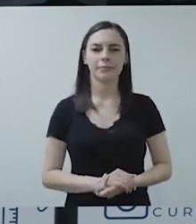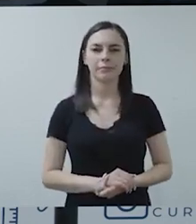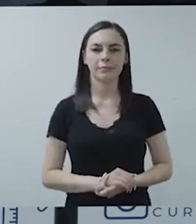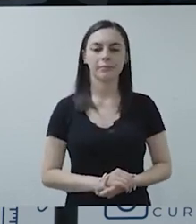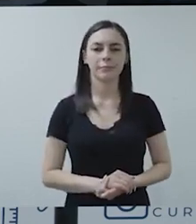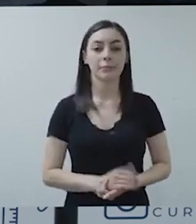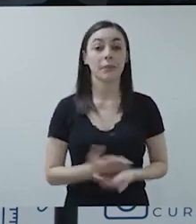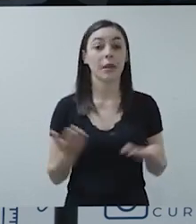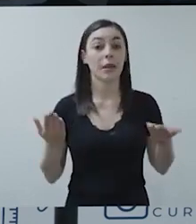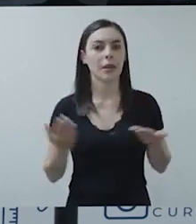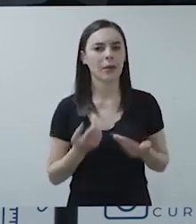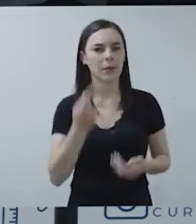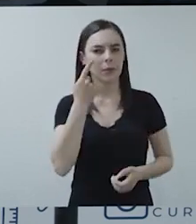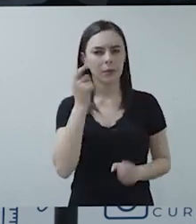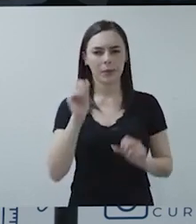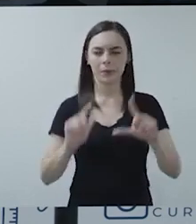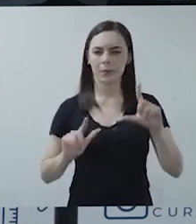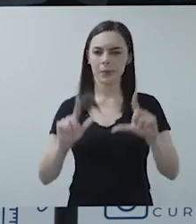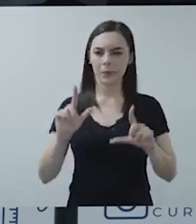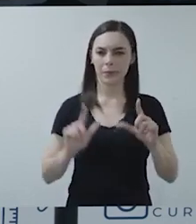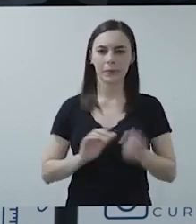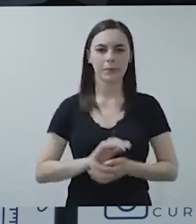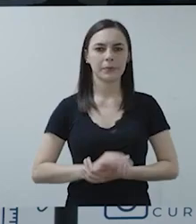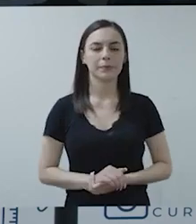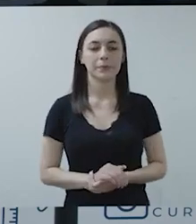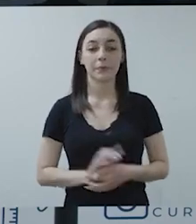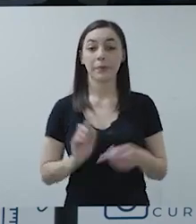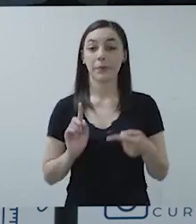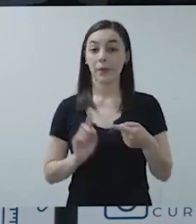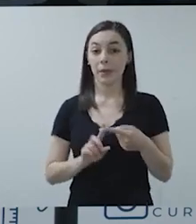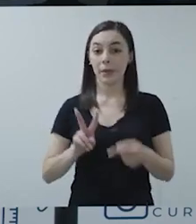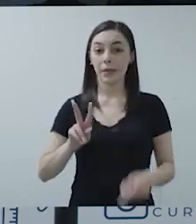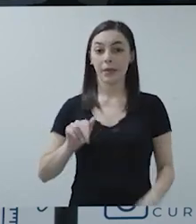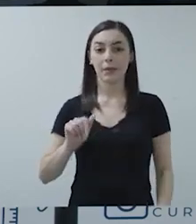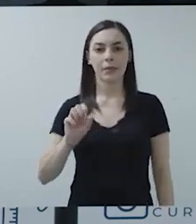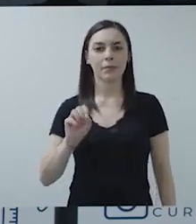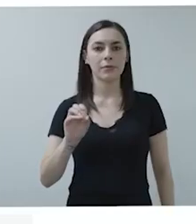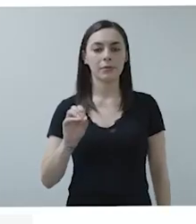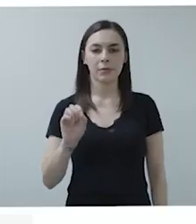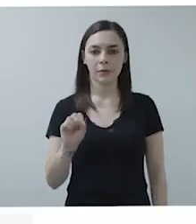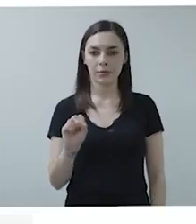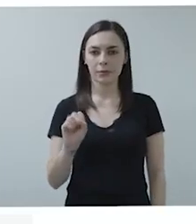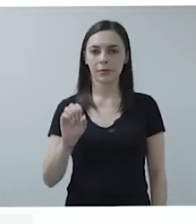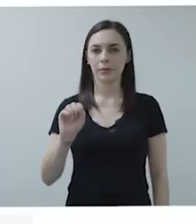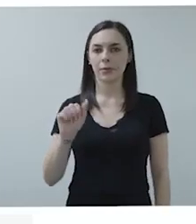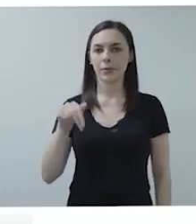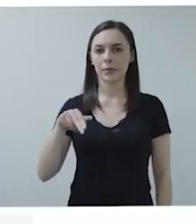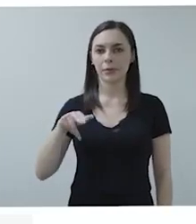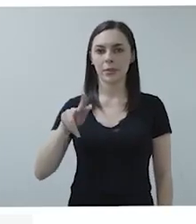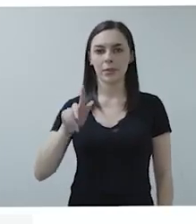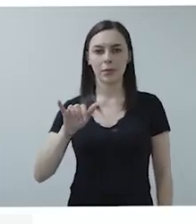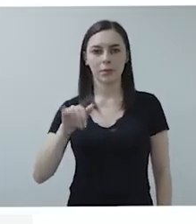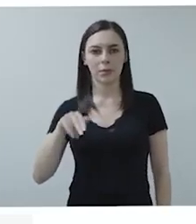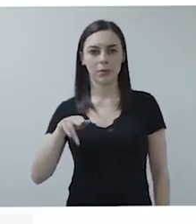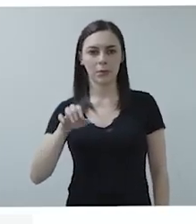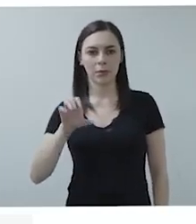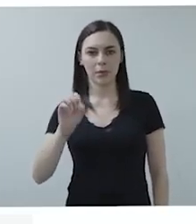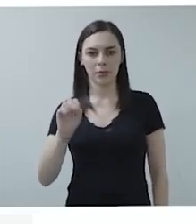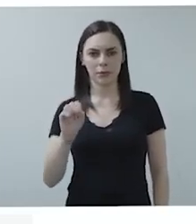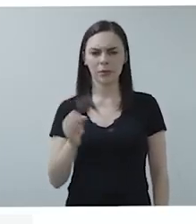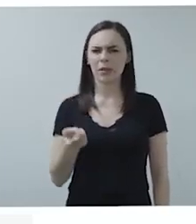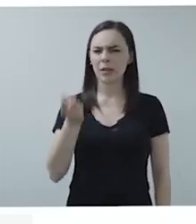Olhem e acompanhem comigo lá na tela. Os vasos sanguíneos são esses fiozinhos ali